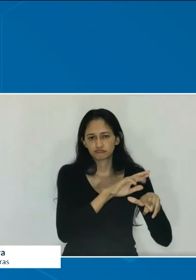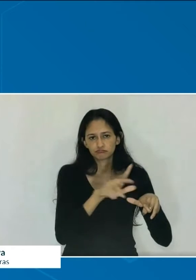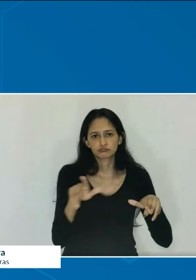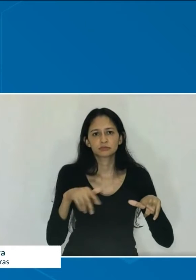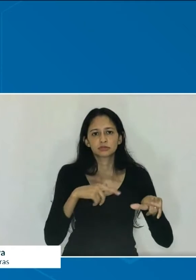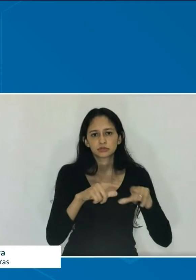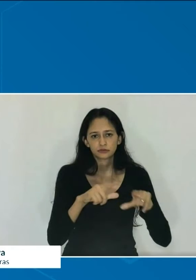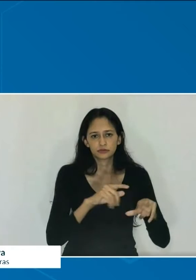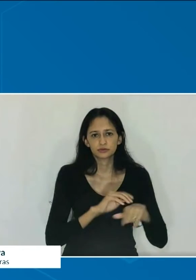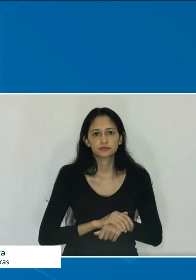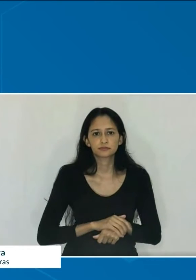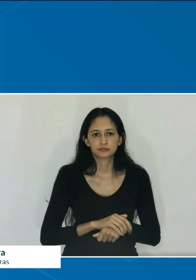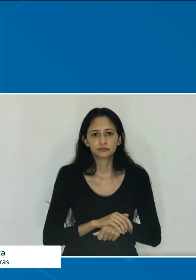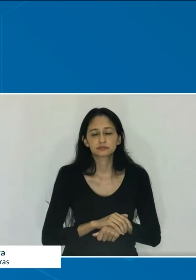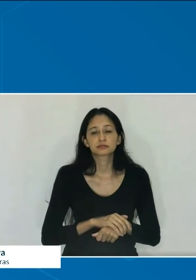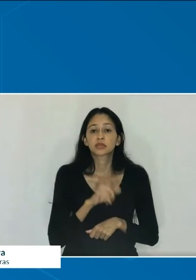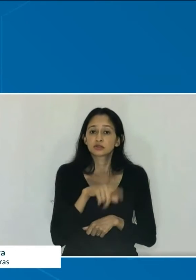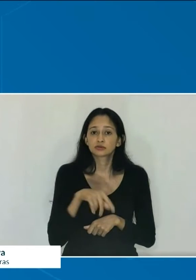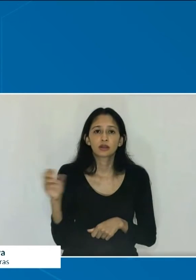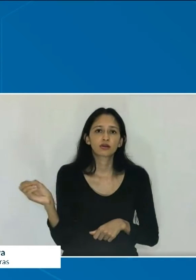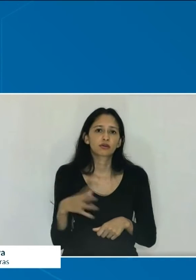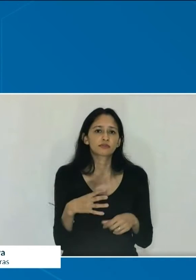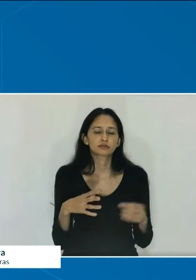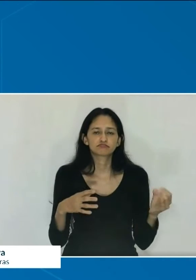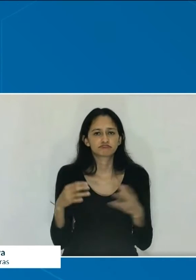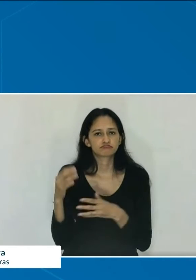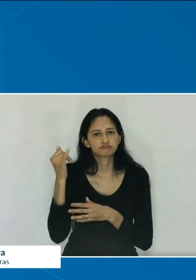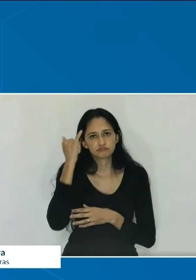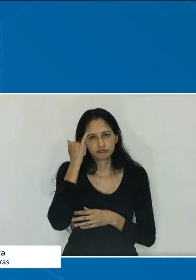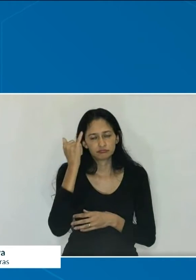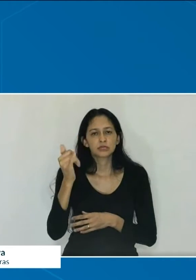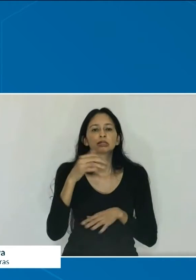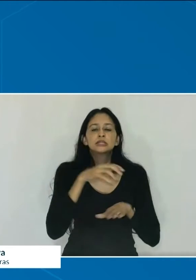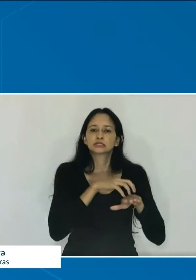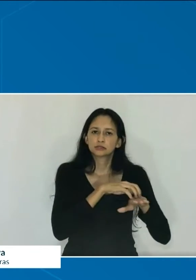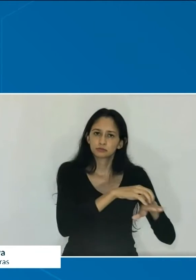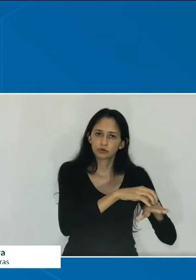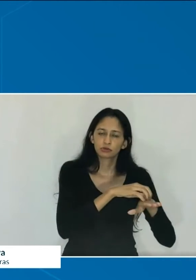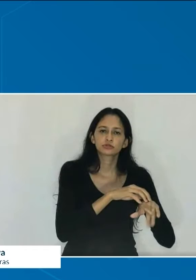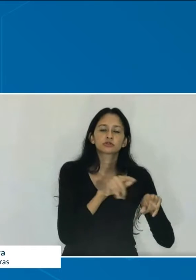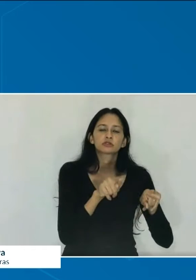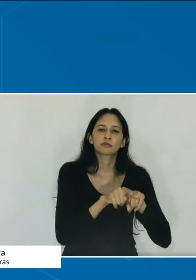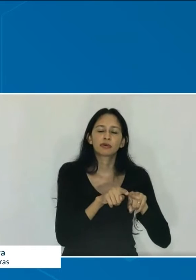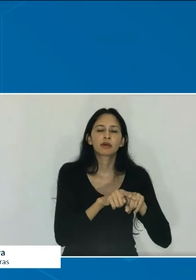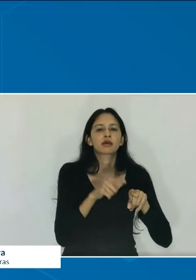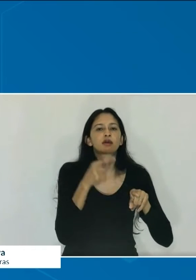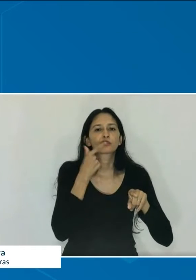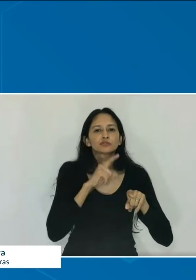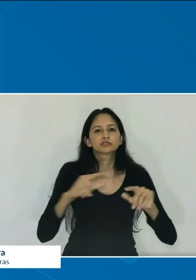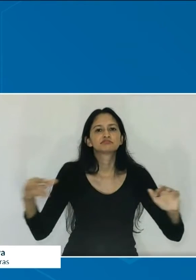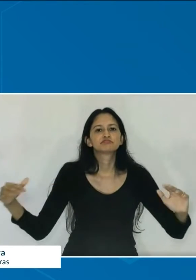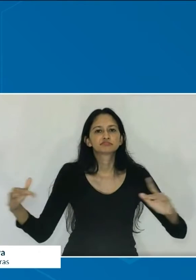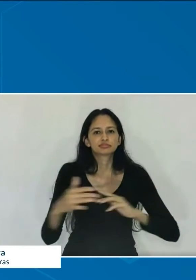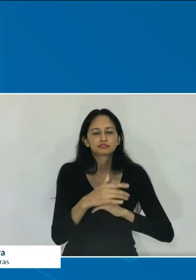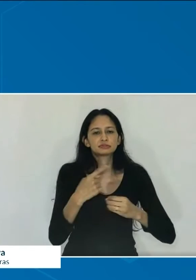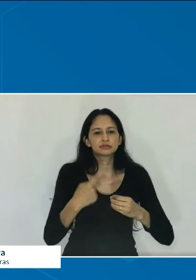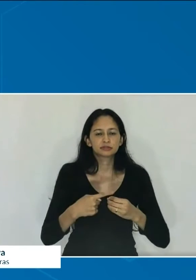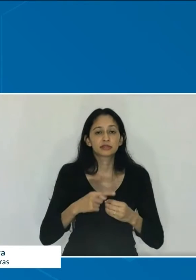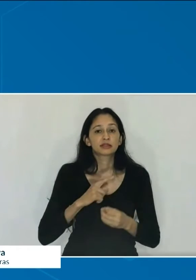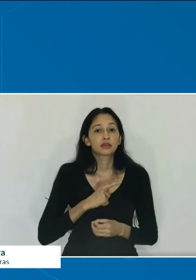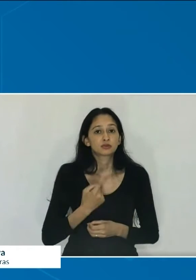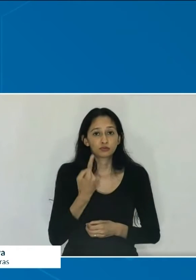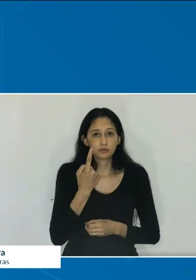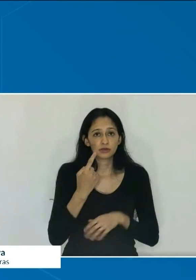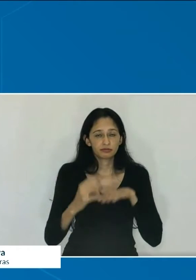serviço. Então, isso é a inovação do transporte, isso é a inovação para a mobilidade. Só para você ter uma ideia, existe uma empresa aérea